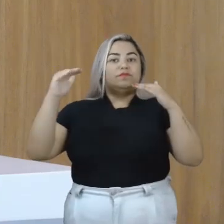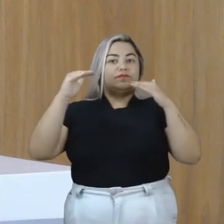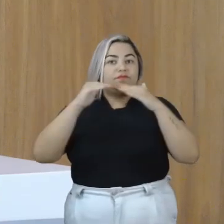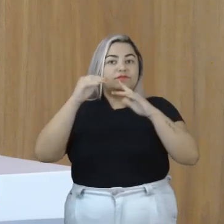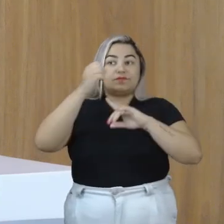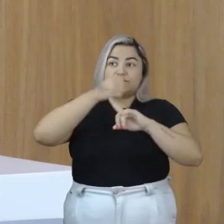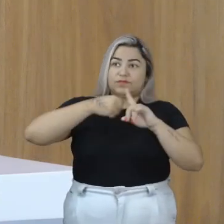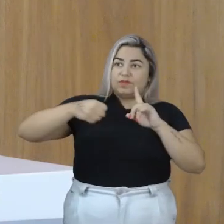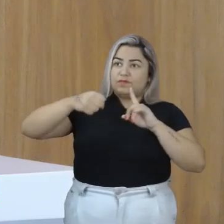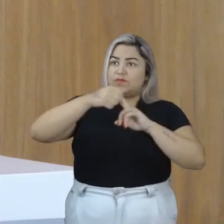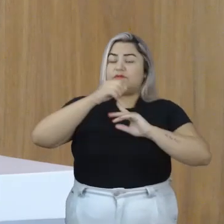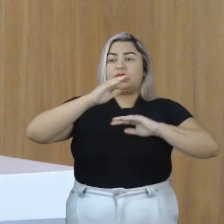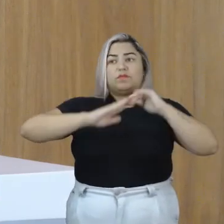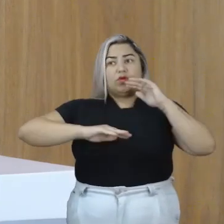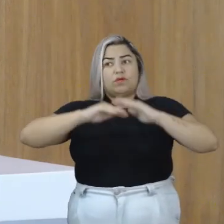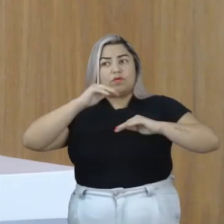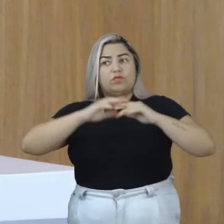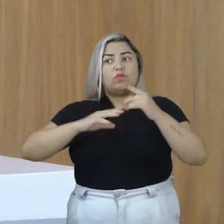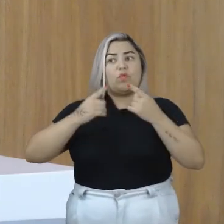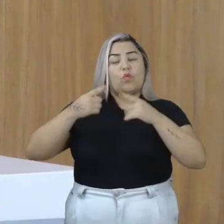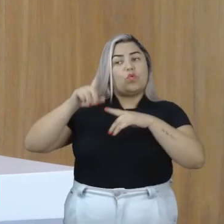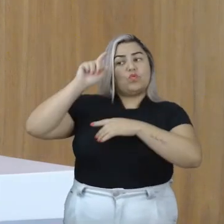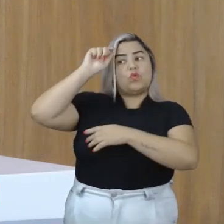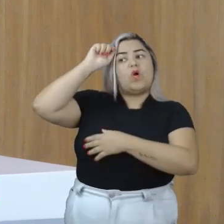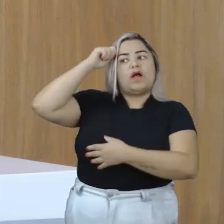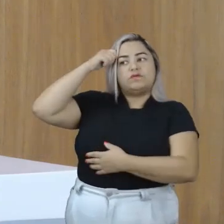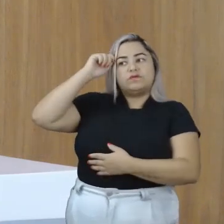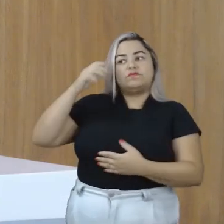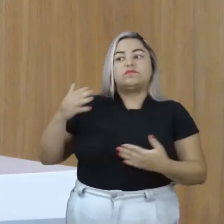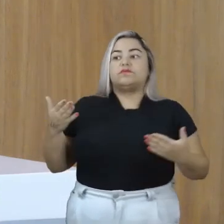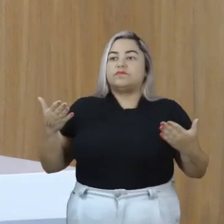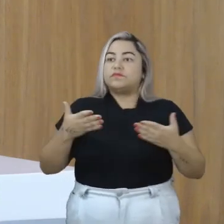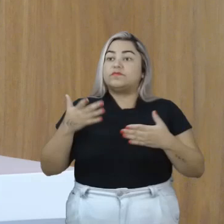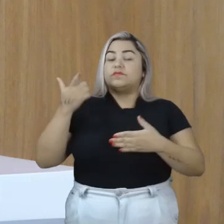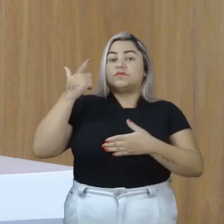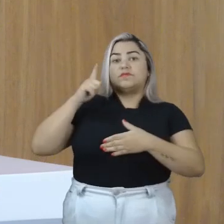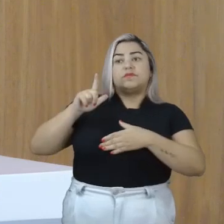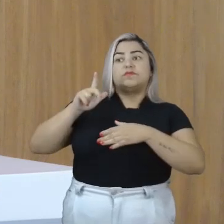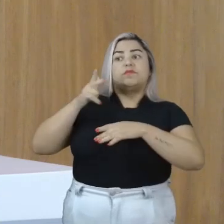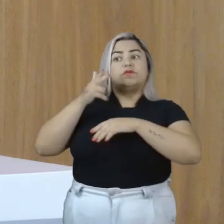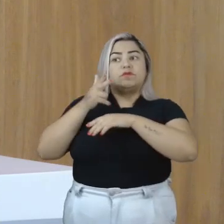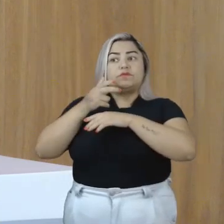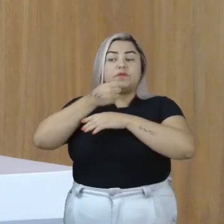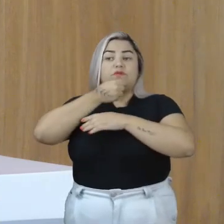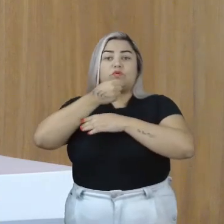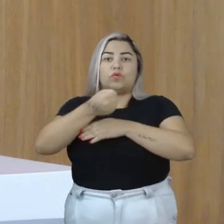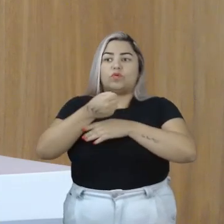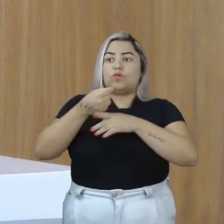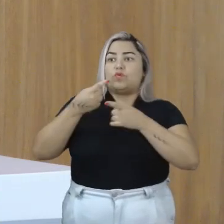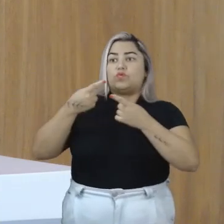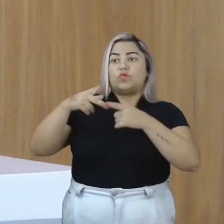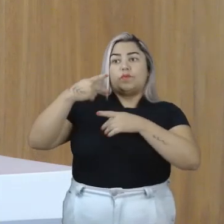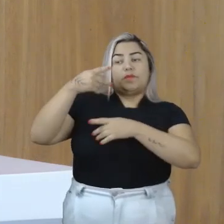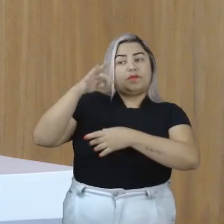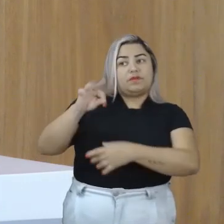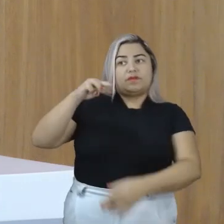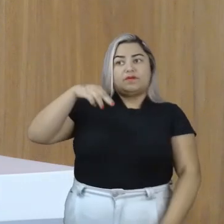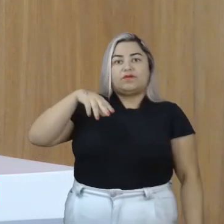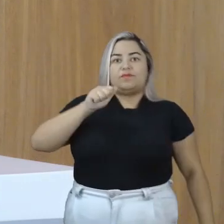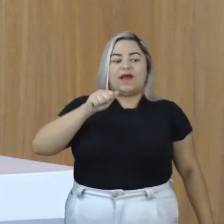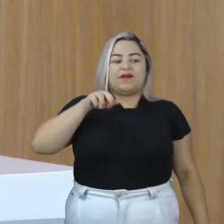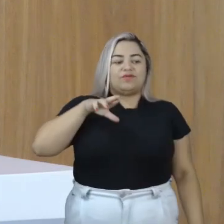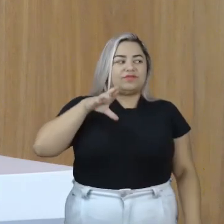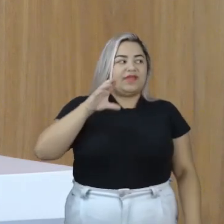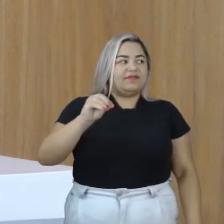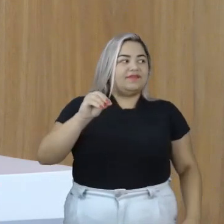principais ações no combate ao racismo. A gente vai rever a entrevista com o secretário nacional de combate ao racismo do PT, Márcio Chagas,